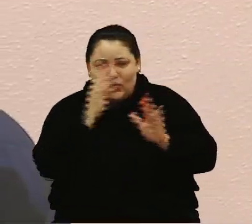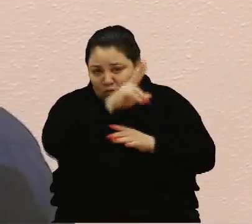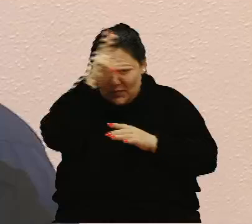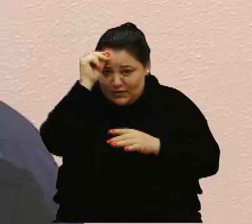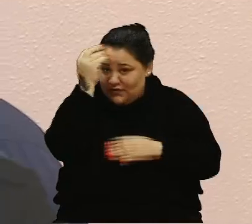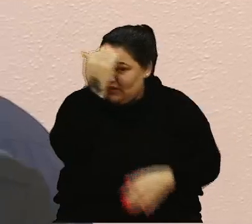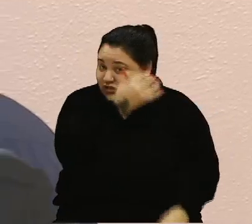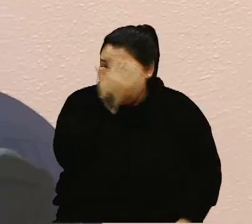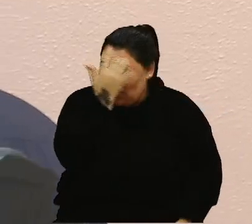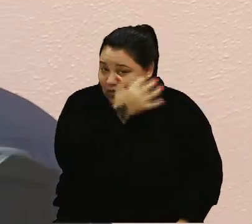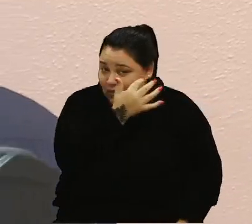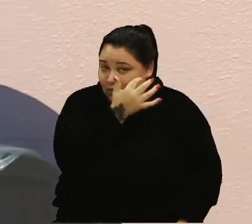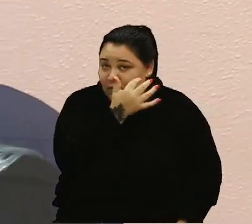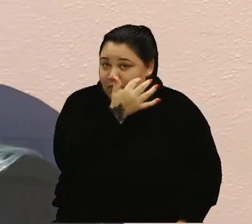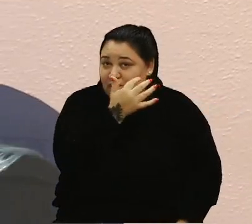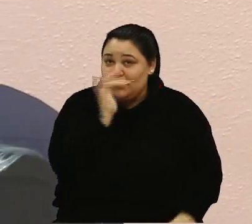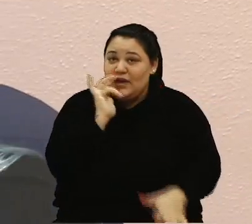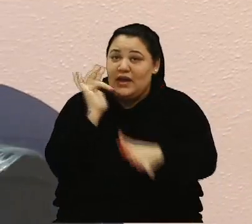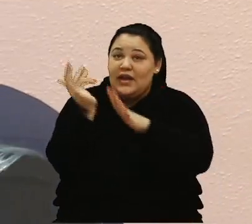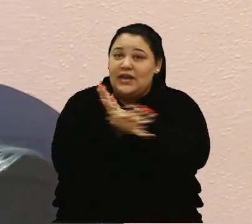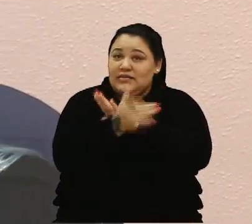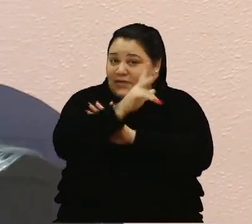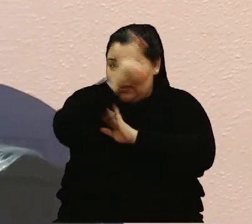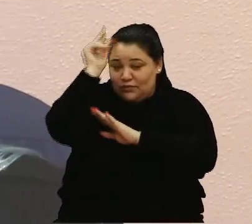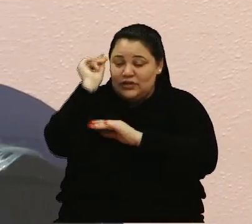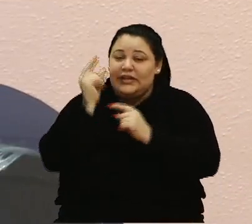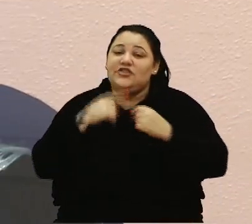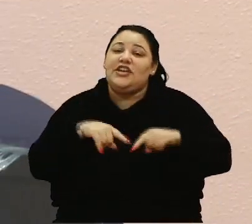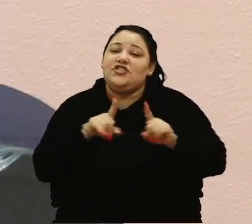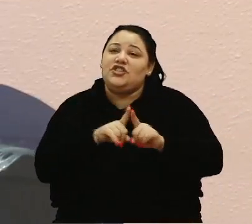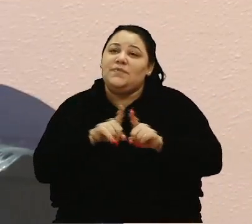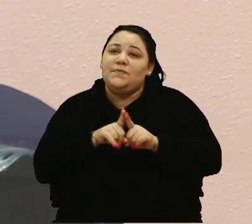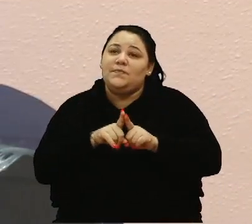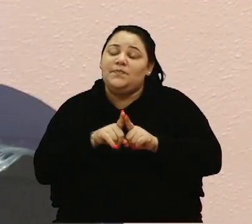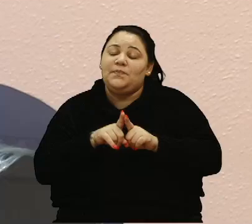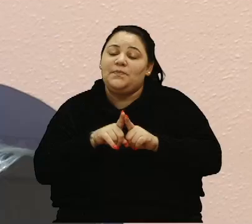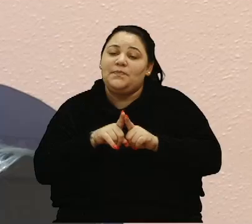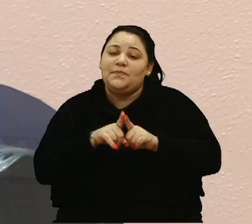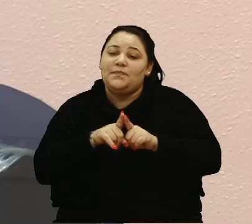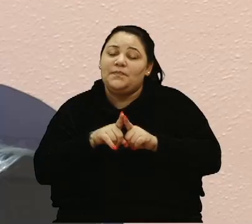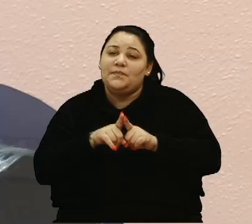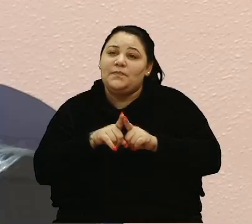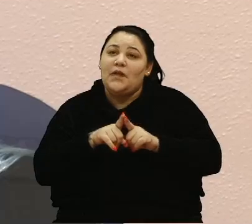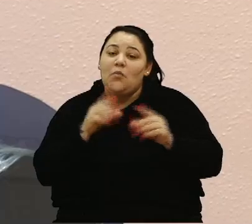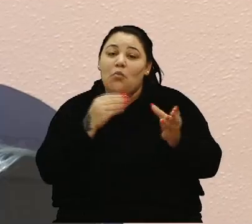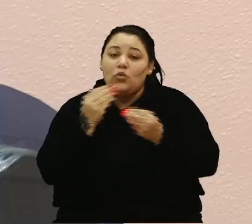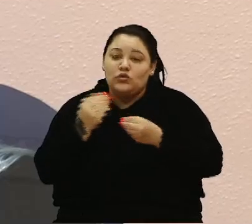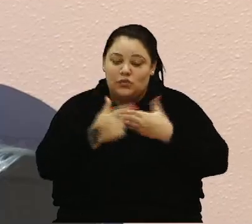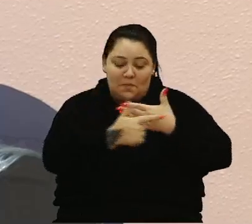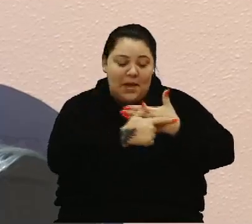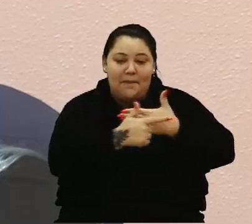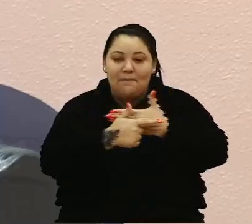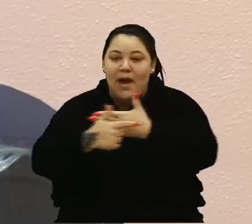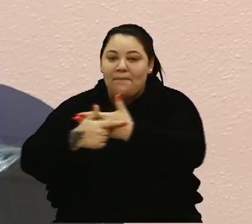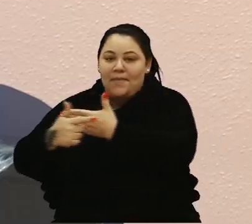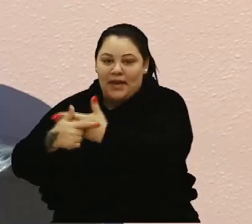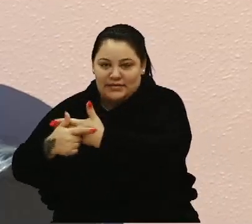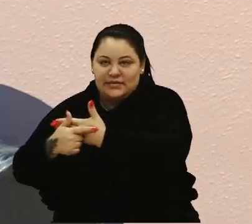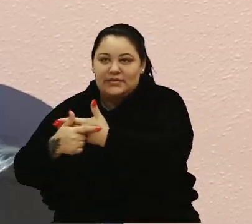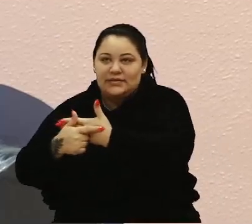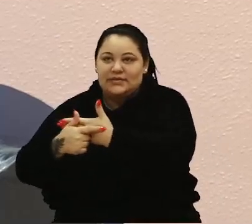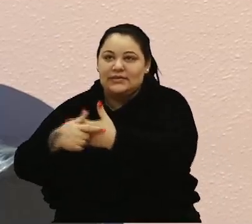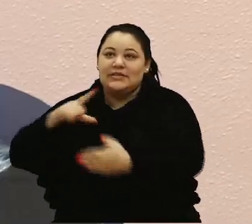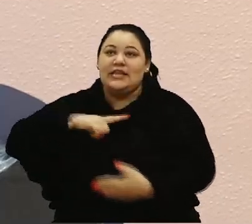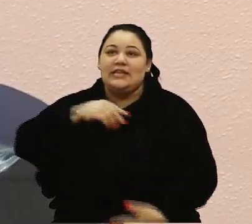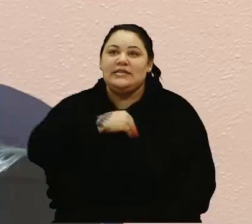Adiló, nas redes da prefeitura, com muitos papéis que são de exames que as